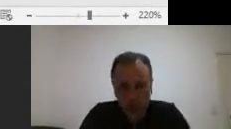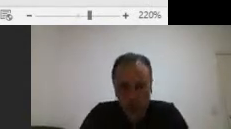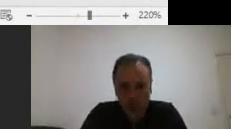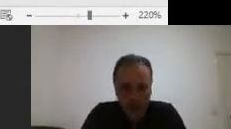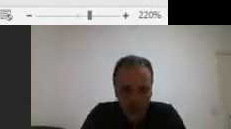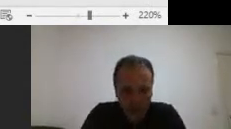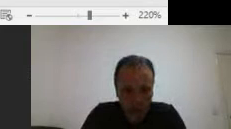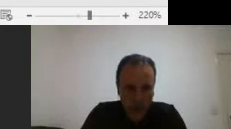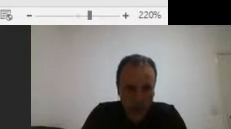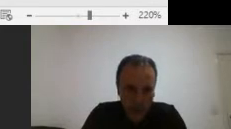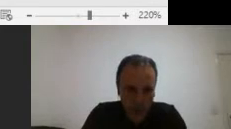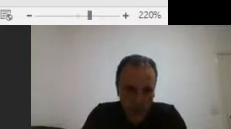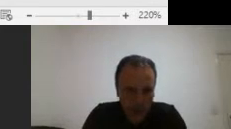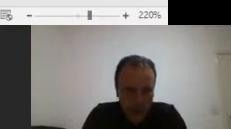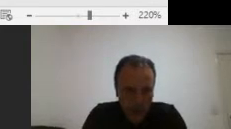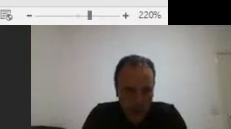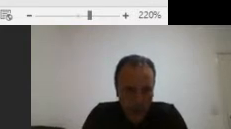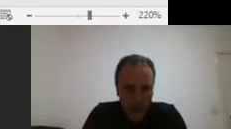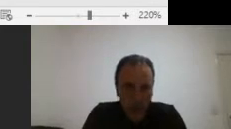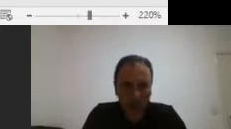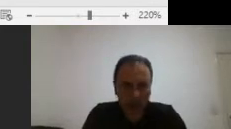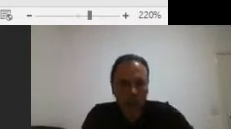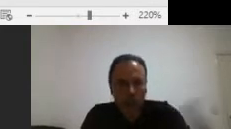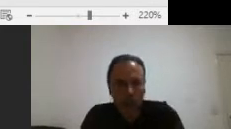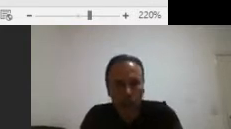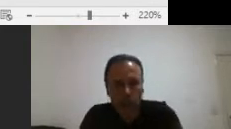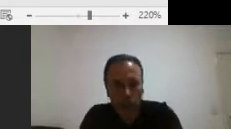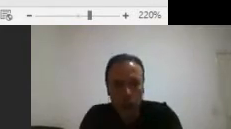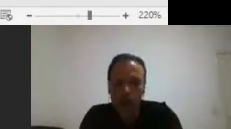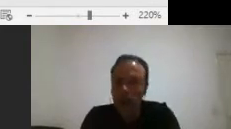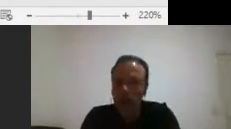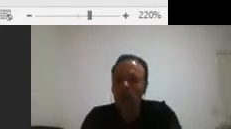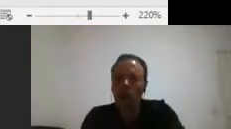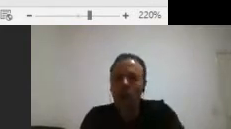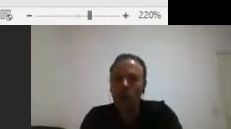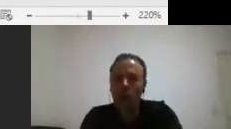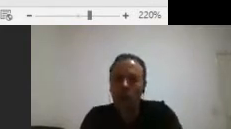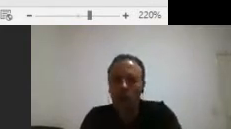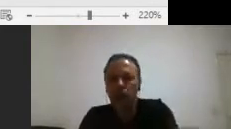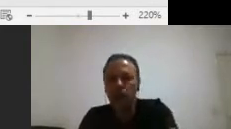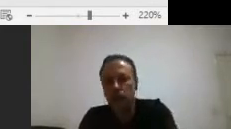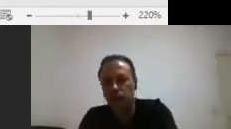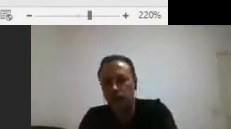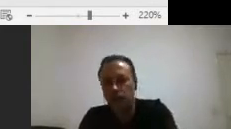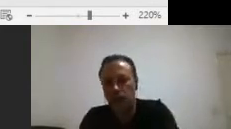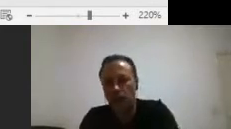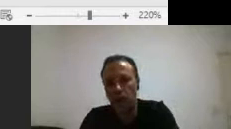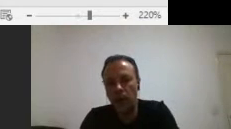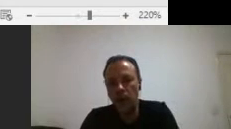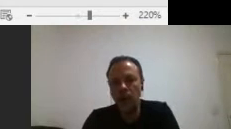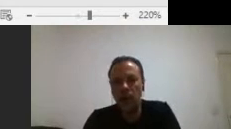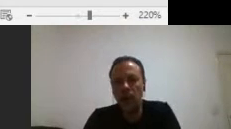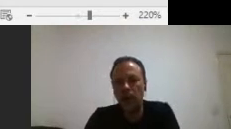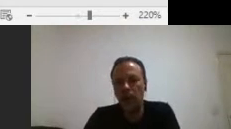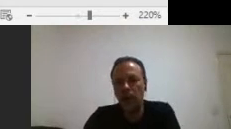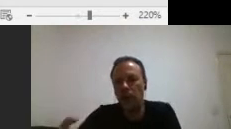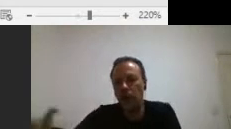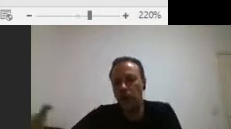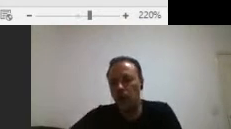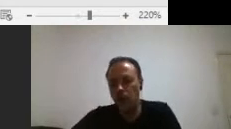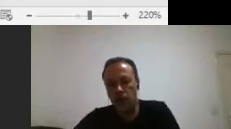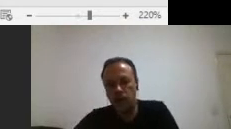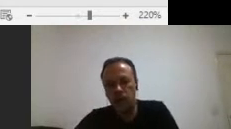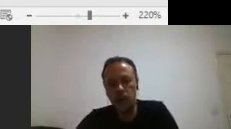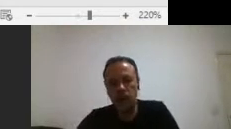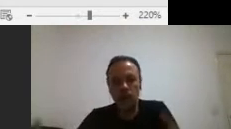chamamos de característica única, que nenhum produto, que nenhum cliente, que nenhum fornecedor tenha